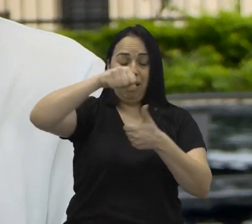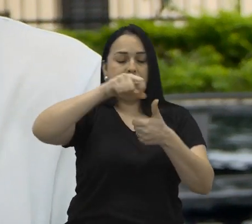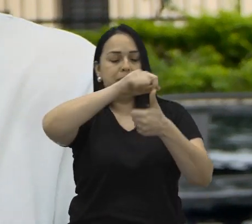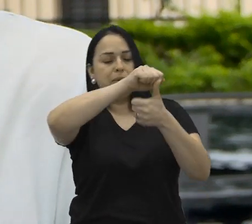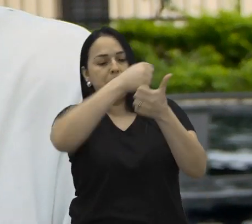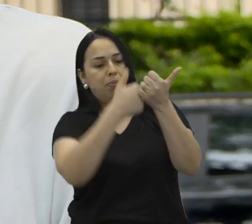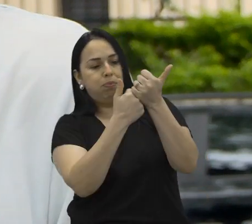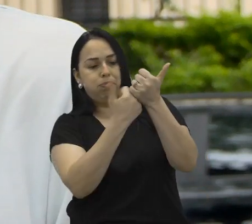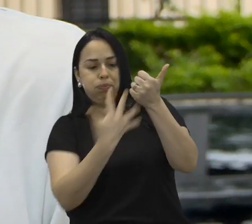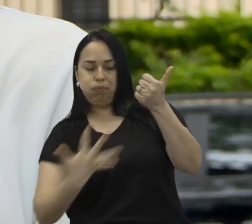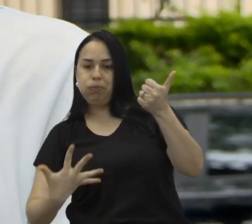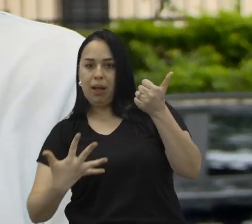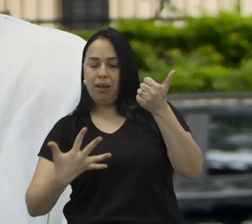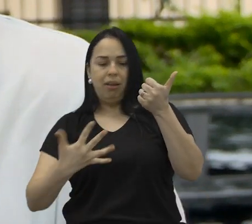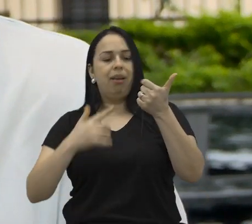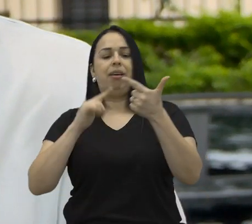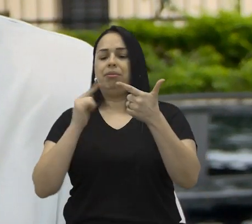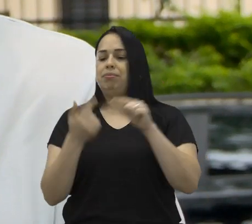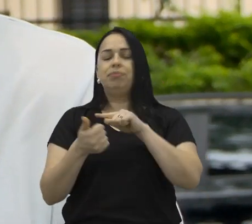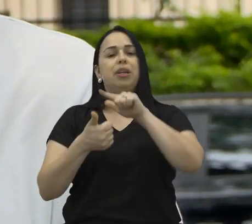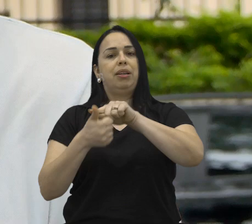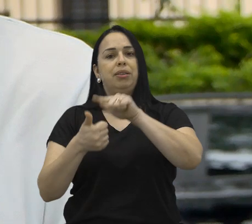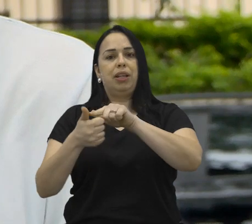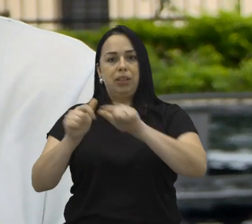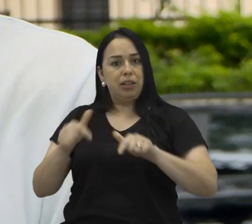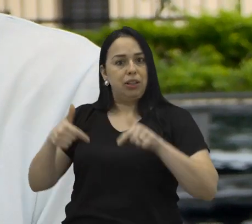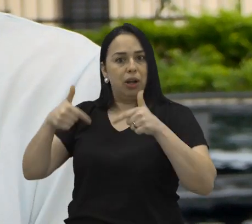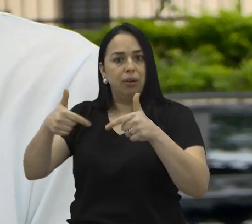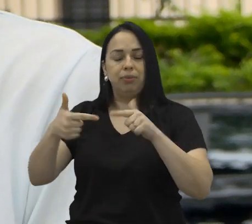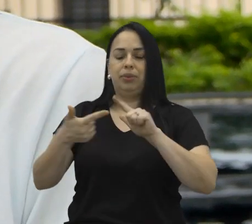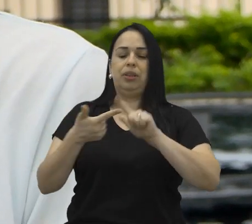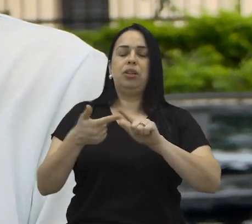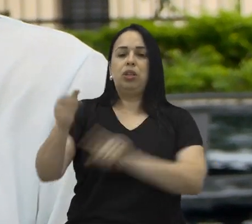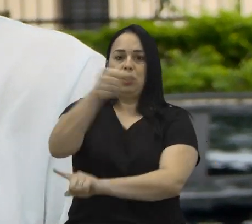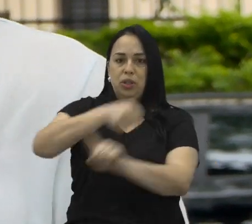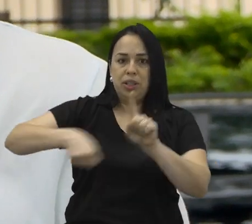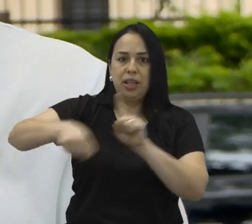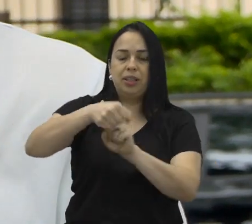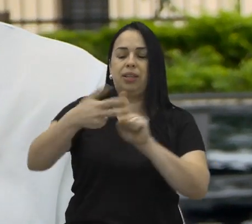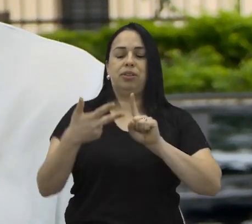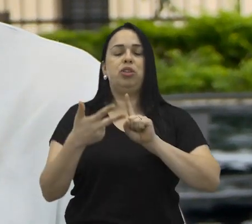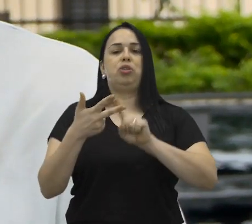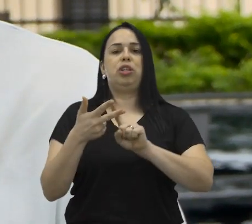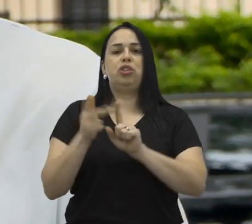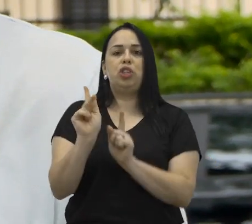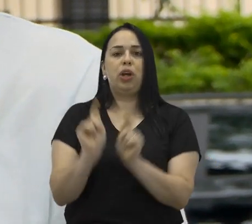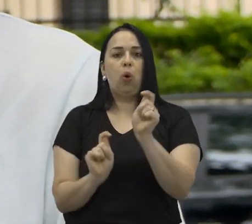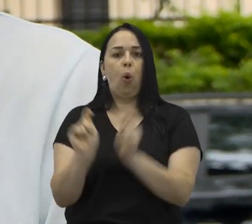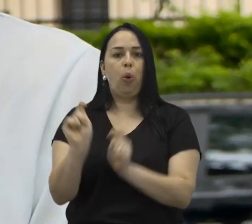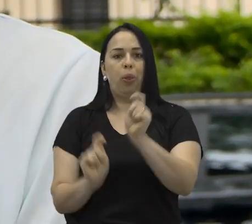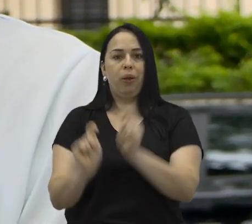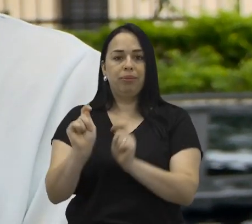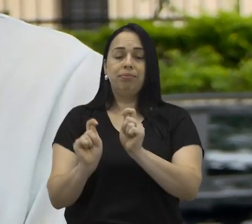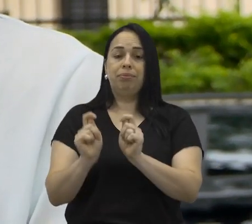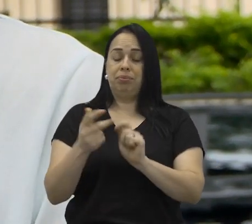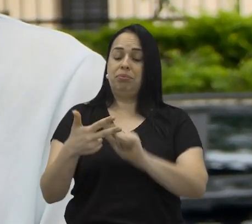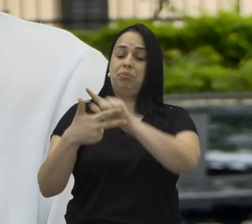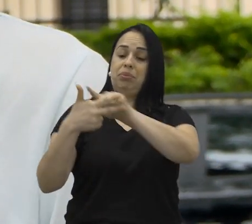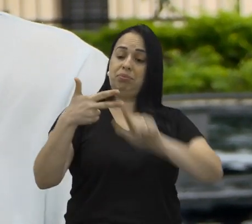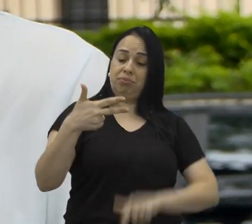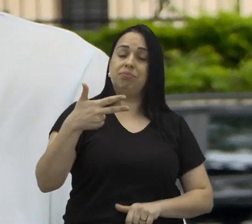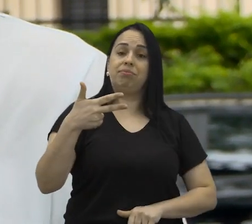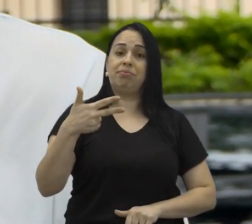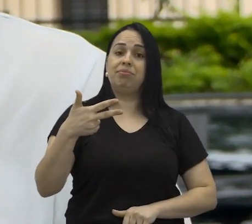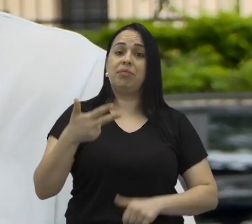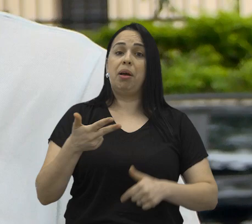empresarial, o E de Environment, né, que é as ações ambientais, o S de Social, que é o social, e o G de governança, né? Então, dentro desse contexto, as